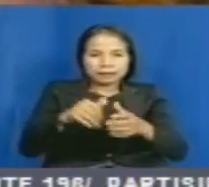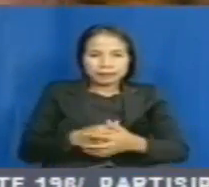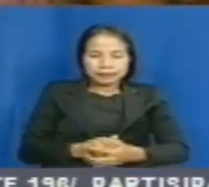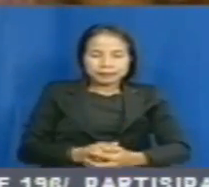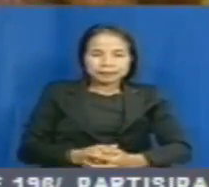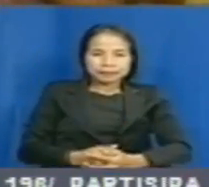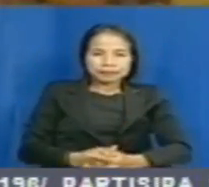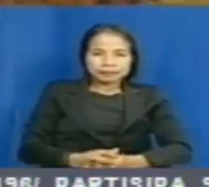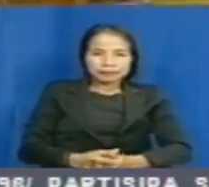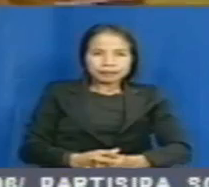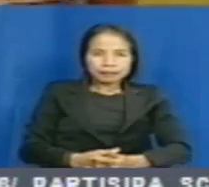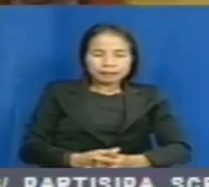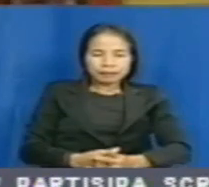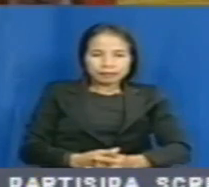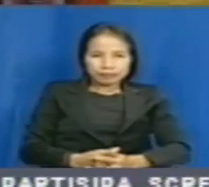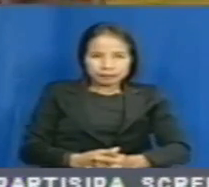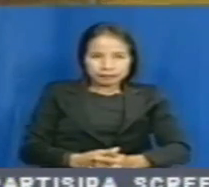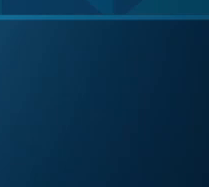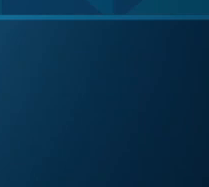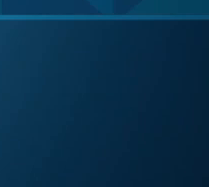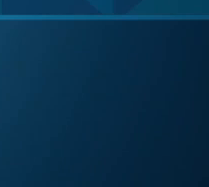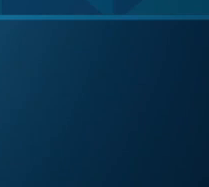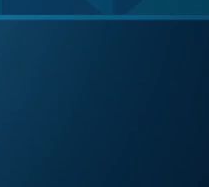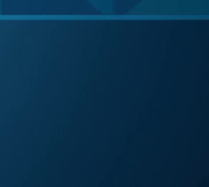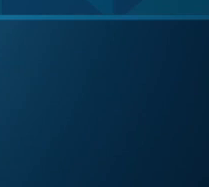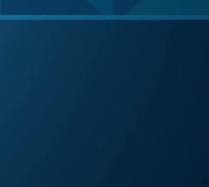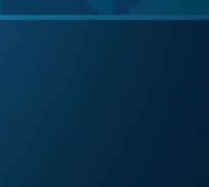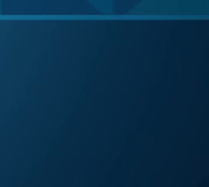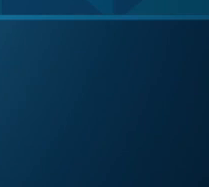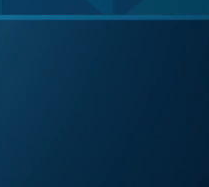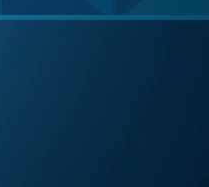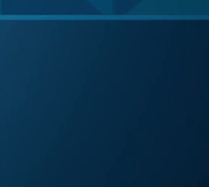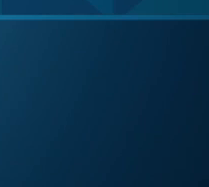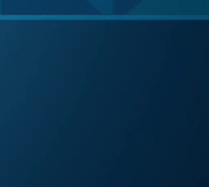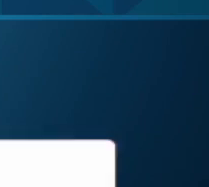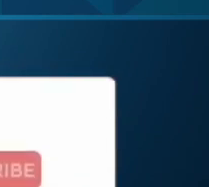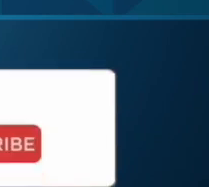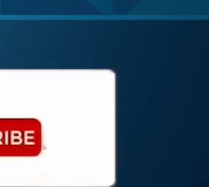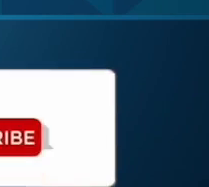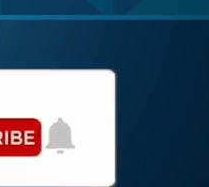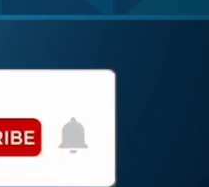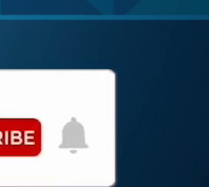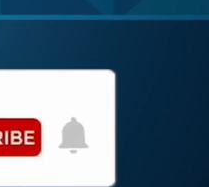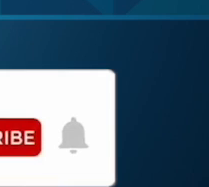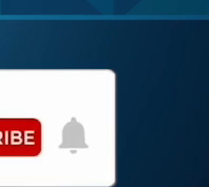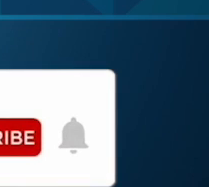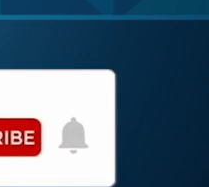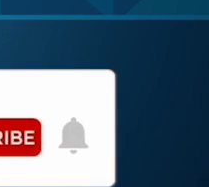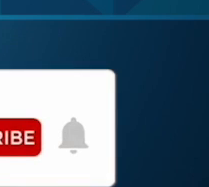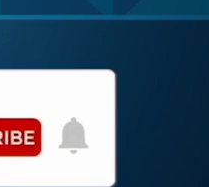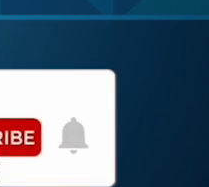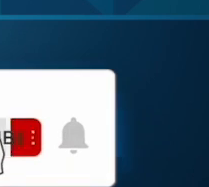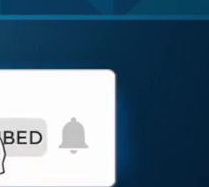Afonso, Lucas da Costa, RTTL. Atu retang informação factuais não atuais, keta